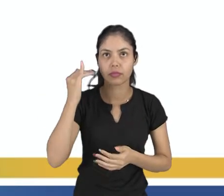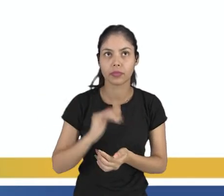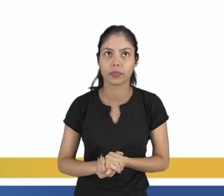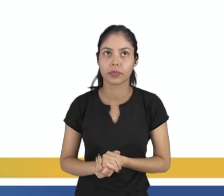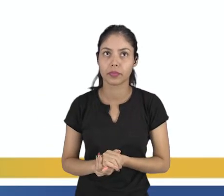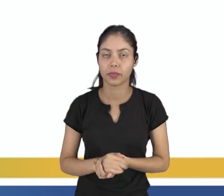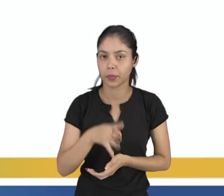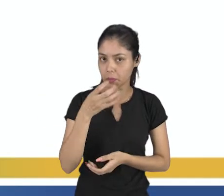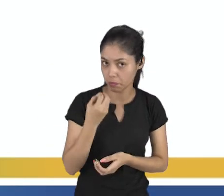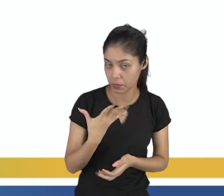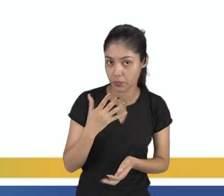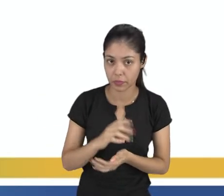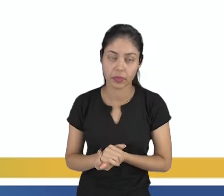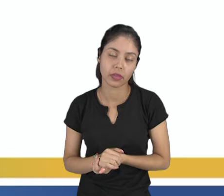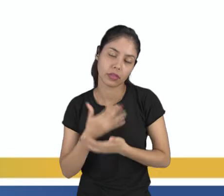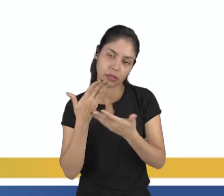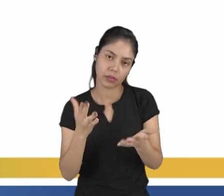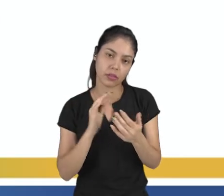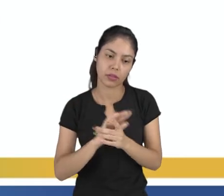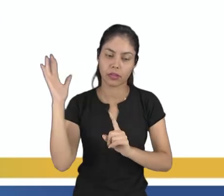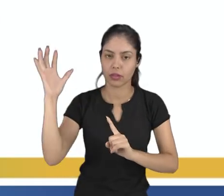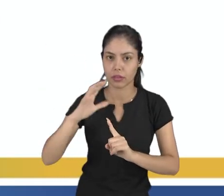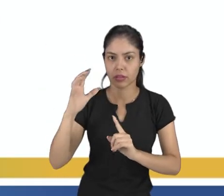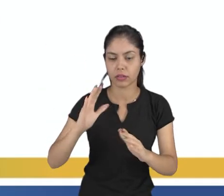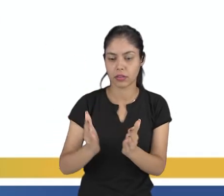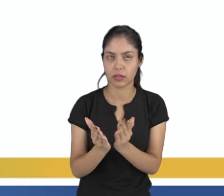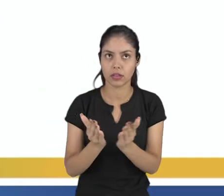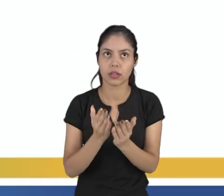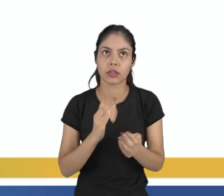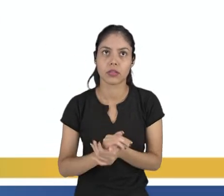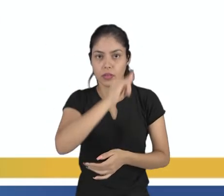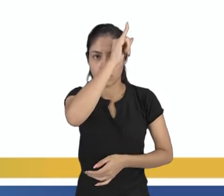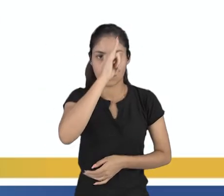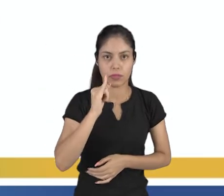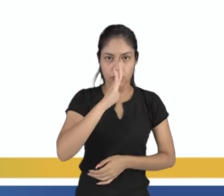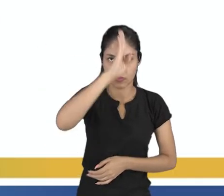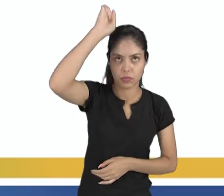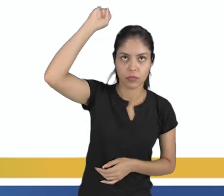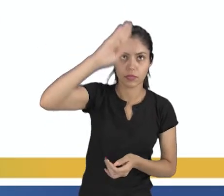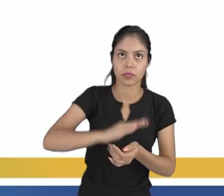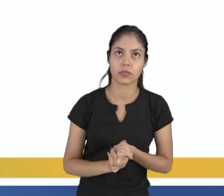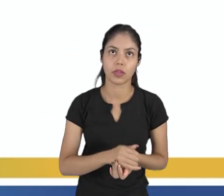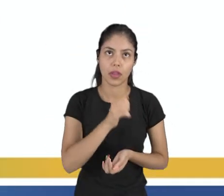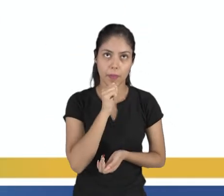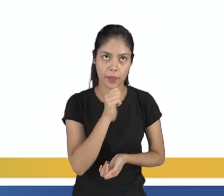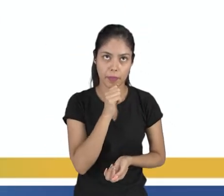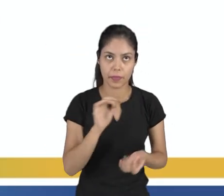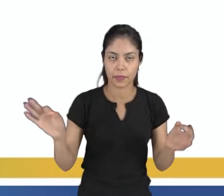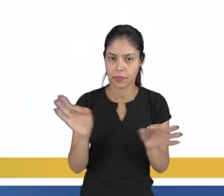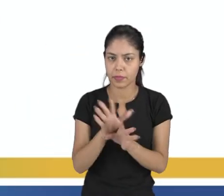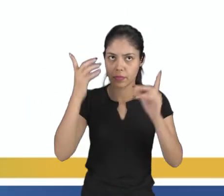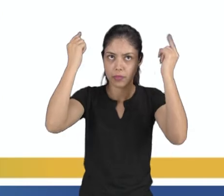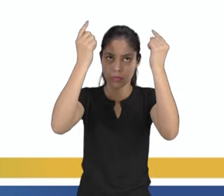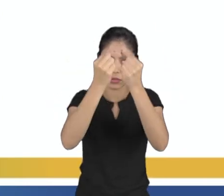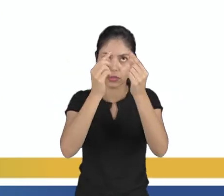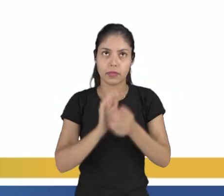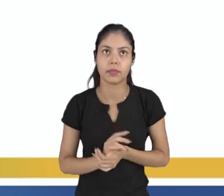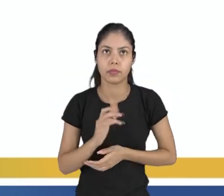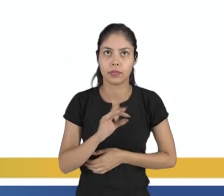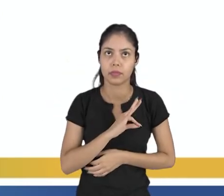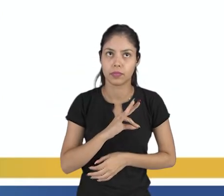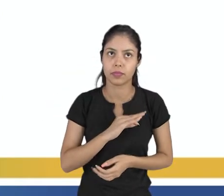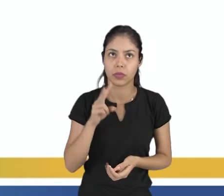e é interessante a gente falar sobre essa influência do cristianismo. O Império Romano, embora tenha derrotado os gregos